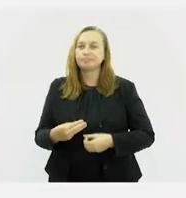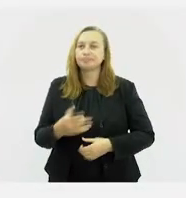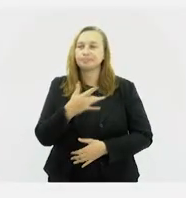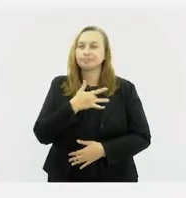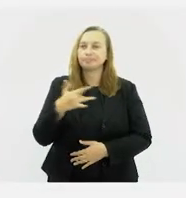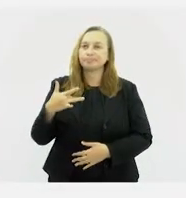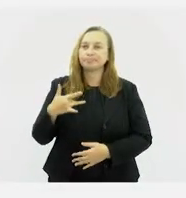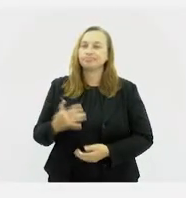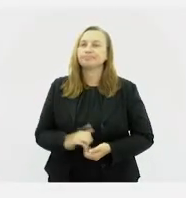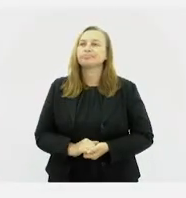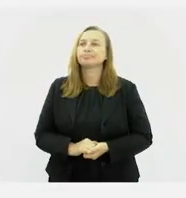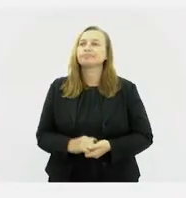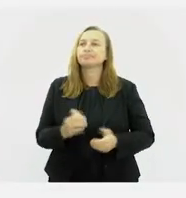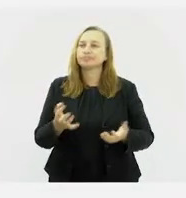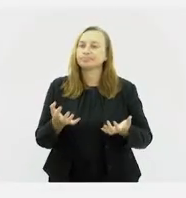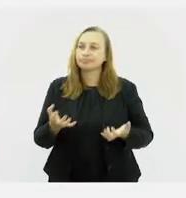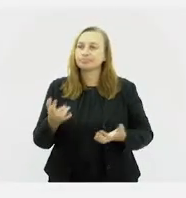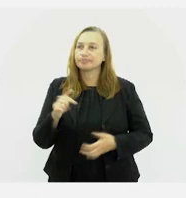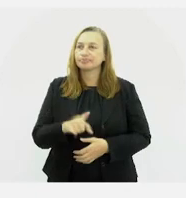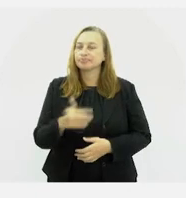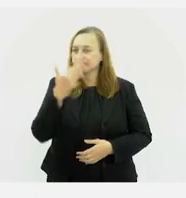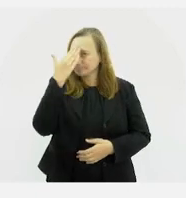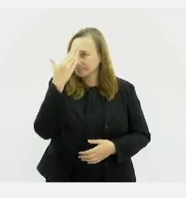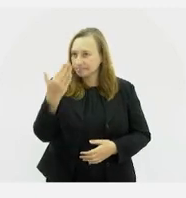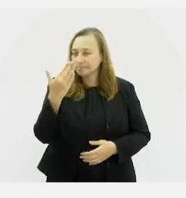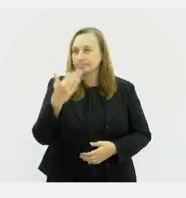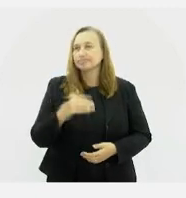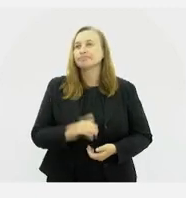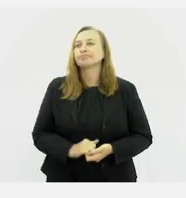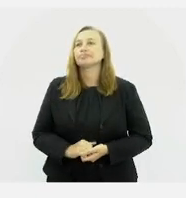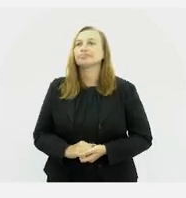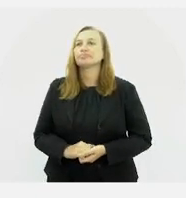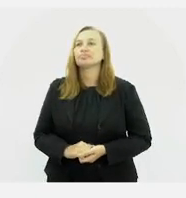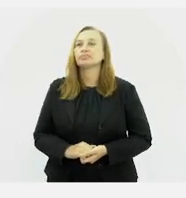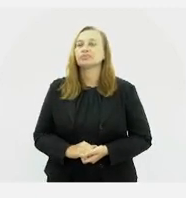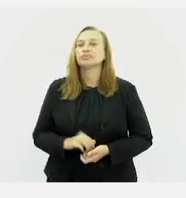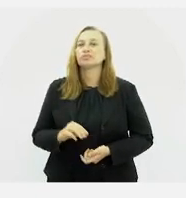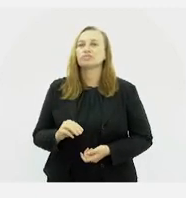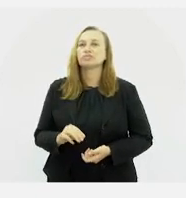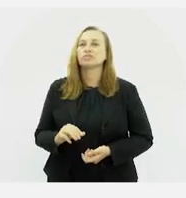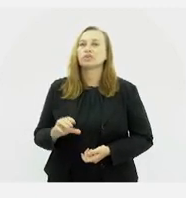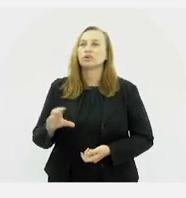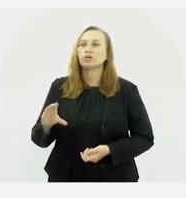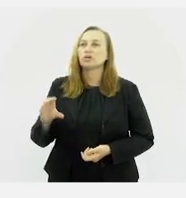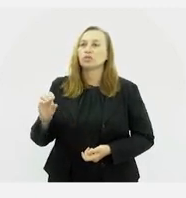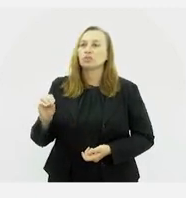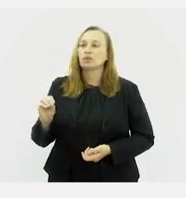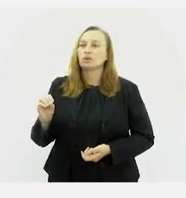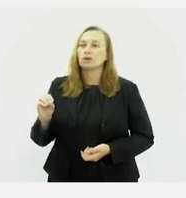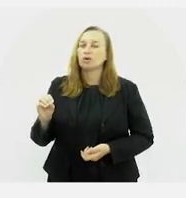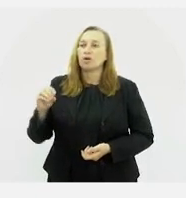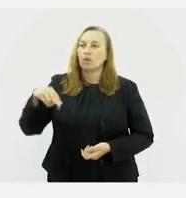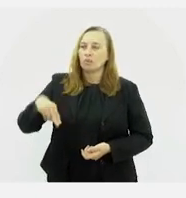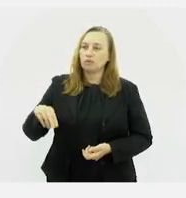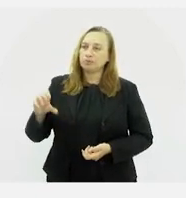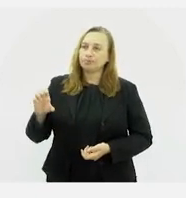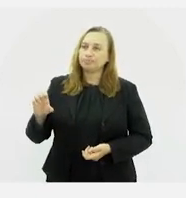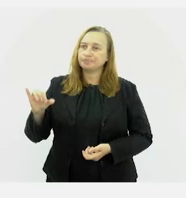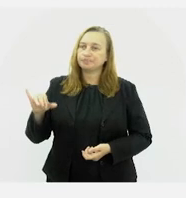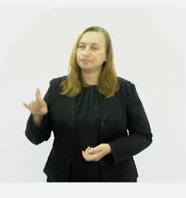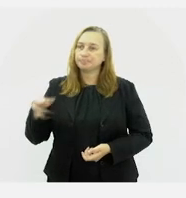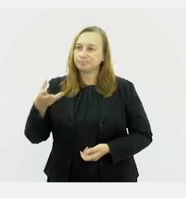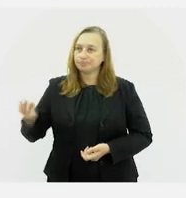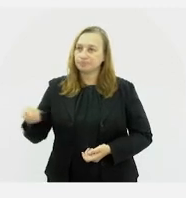Saúde. Eu quero aqui agradecer o William, leva para Conceição, é uma grande parceira, talvez uma das pessoas